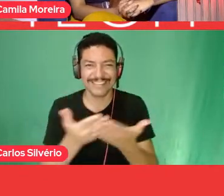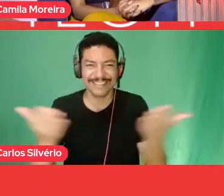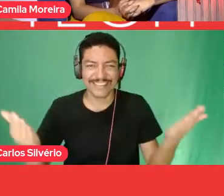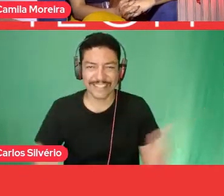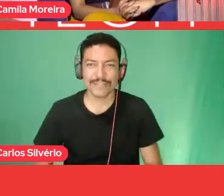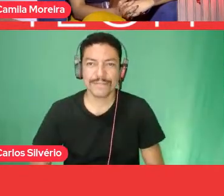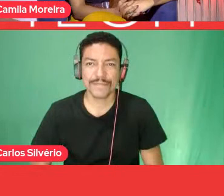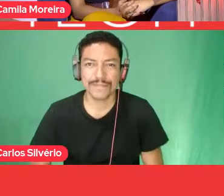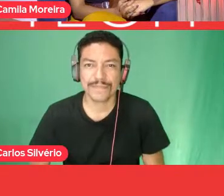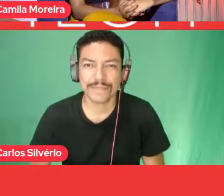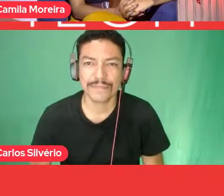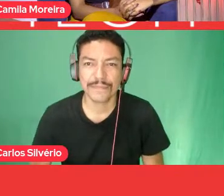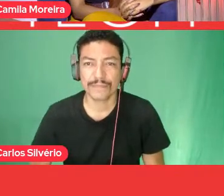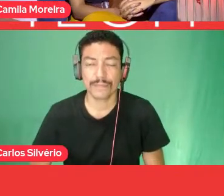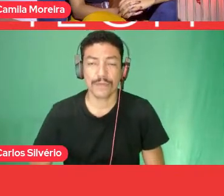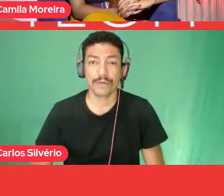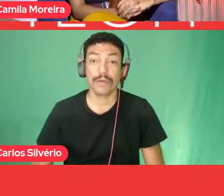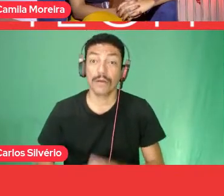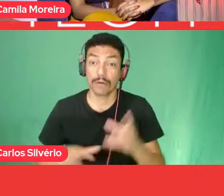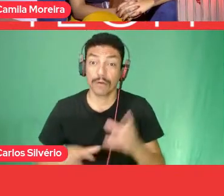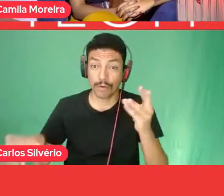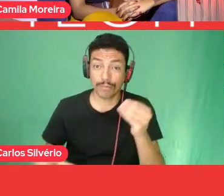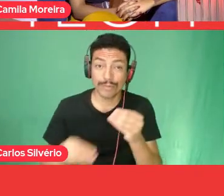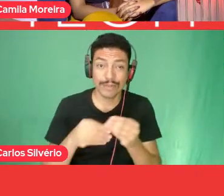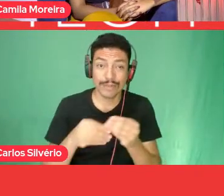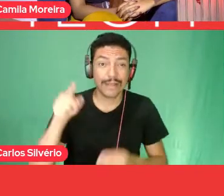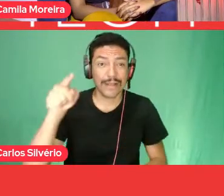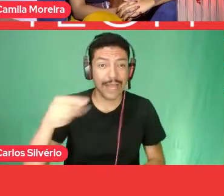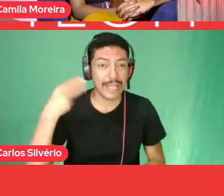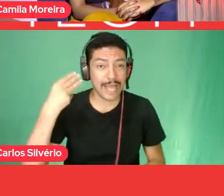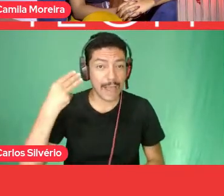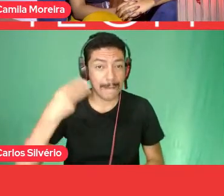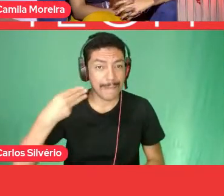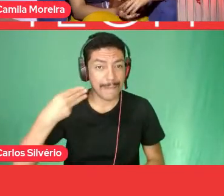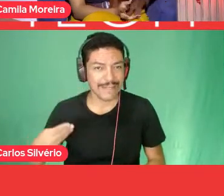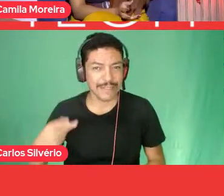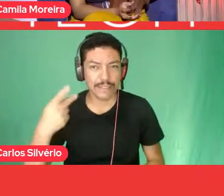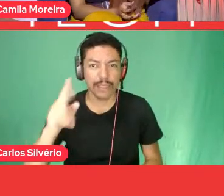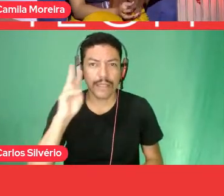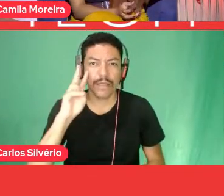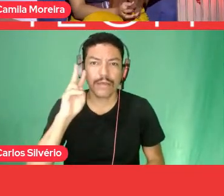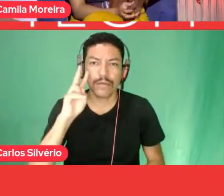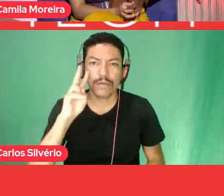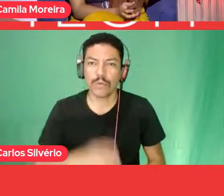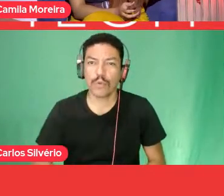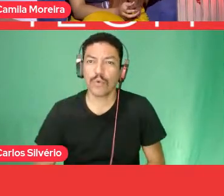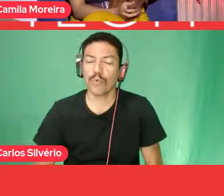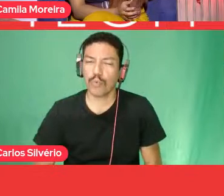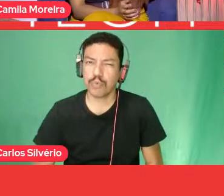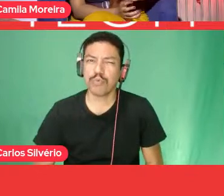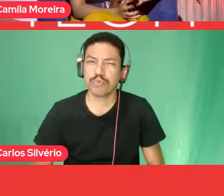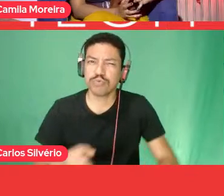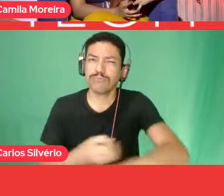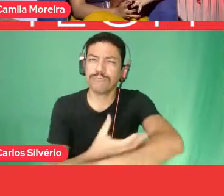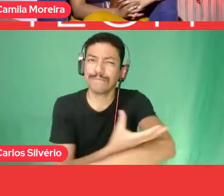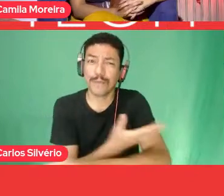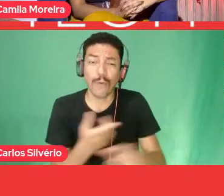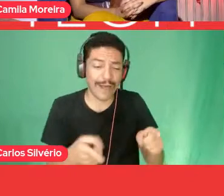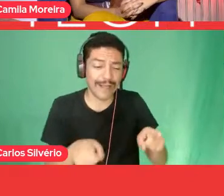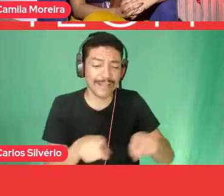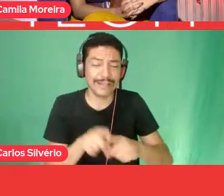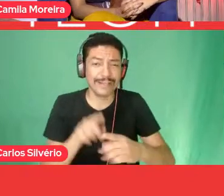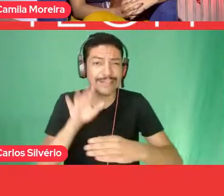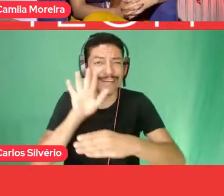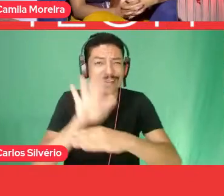só para complementar, né, essa história cheia de emoção, né, eu acho que isso traz um pouco... O aliado, ele dá uma leveza,